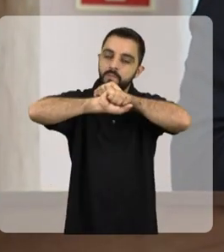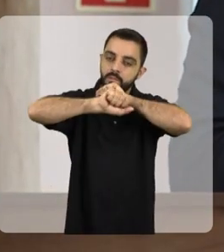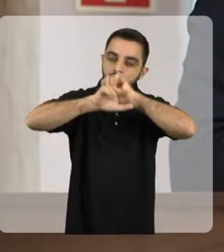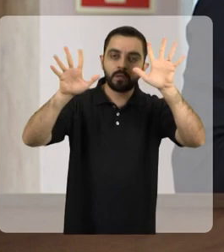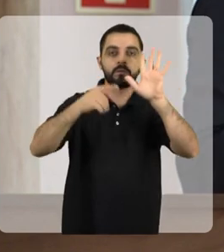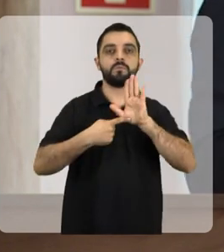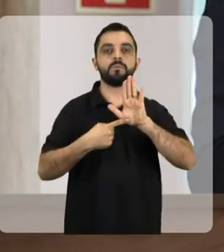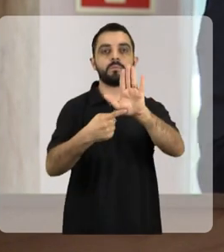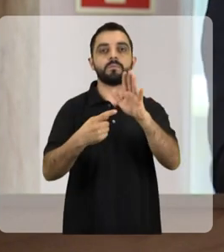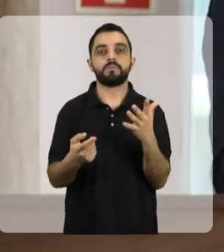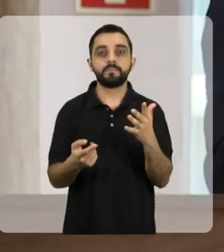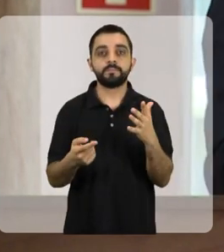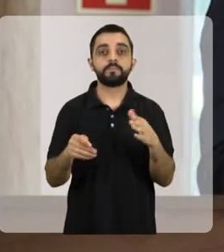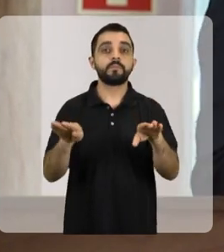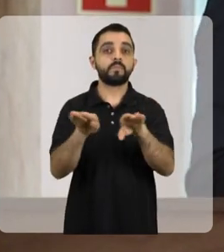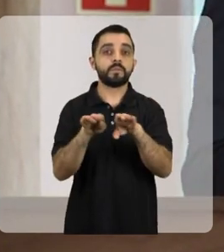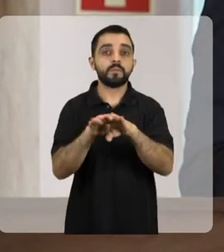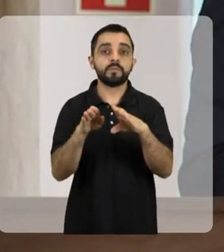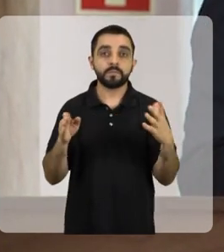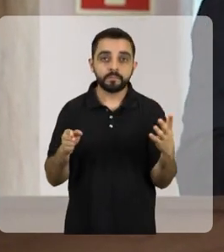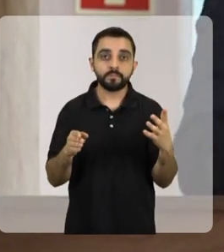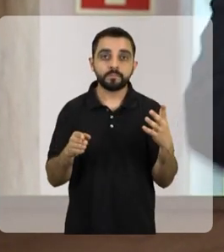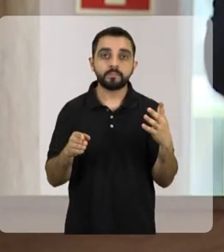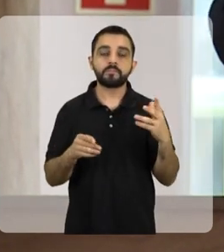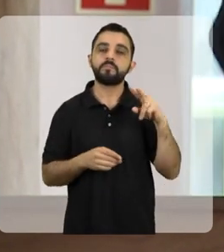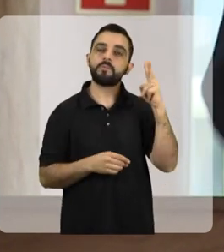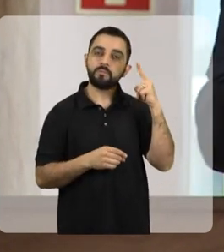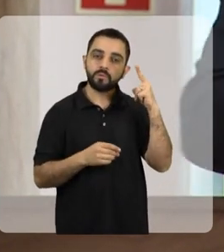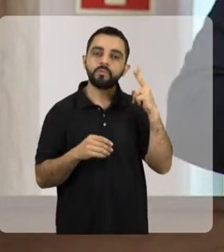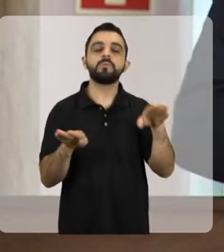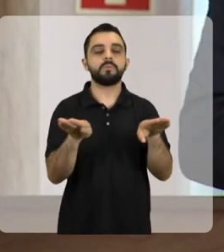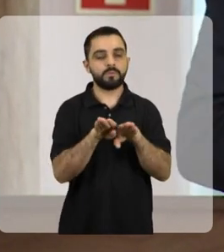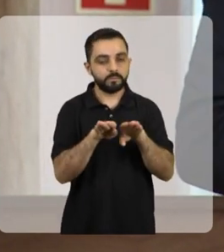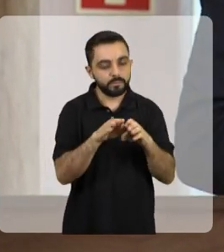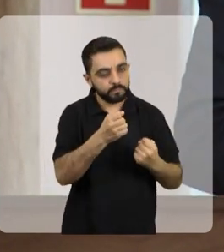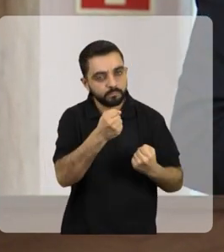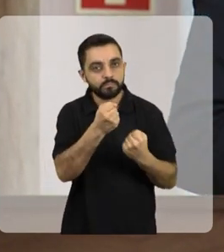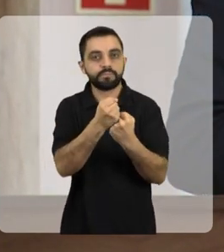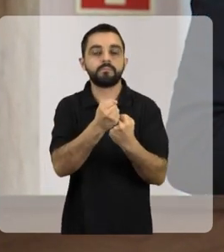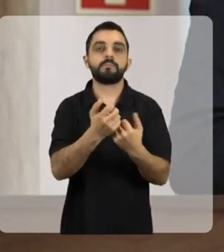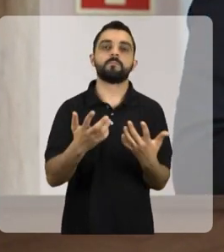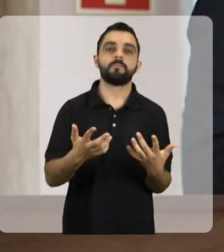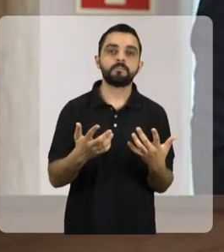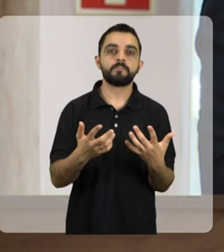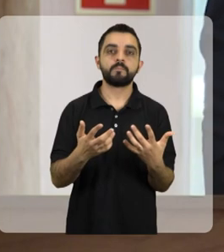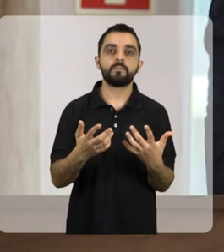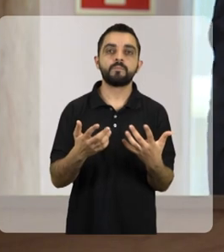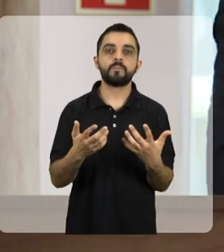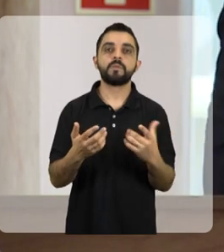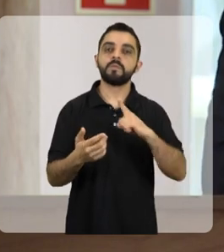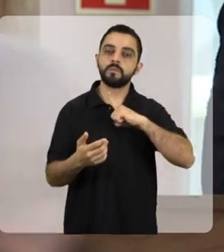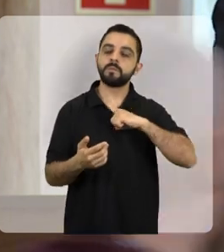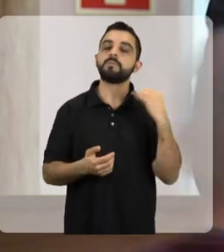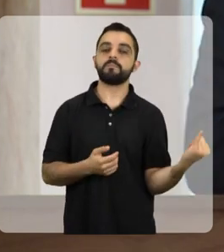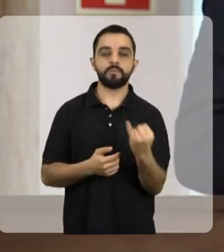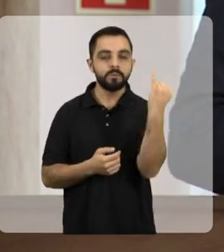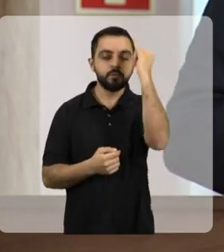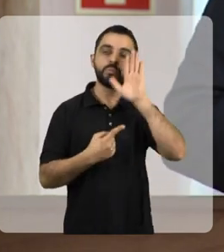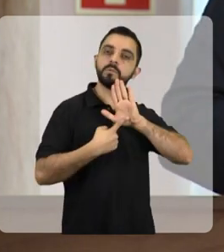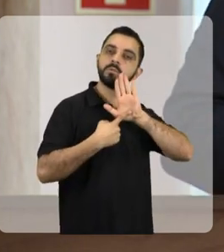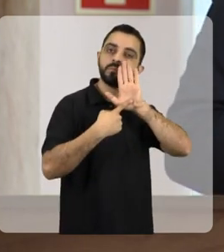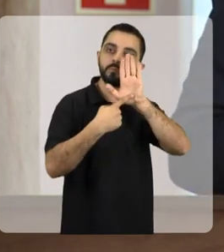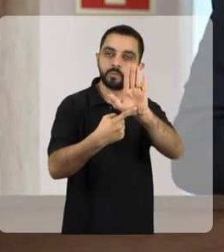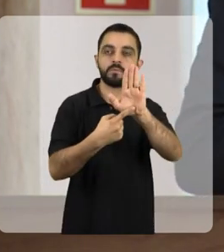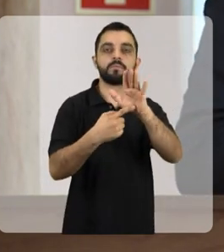esclarecimentos. A Câmara Municipal de Curitiba, como disse no início, faz essa manifestação crucial para a